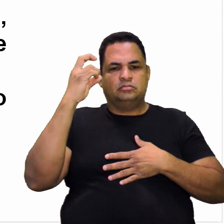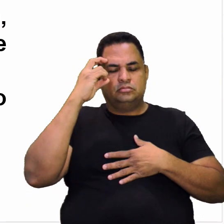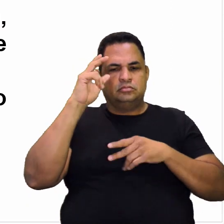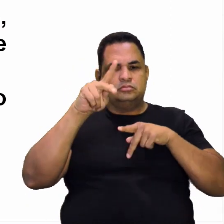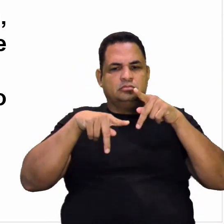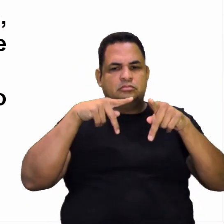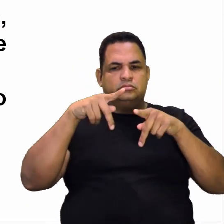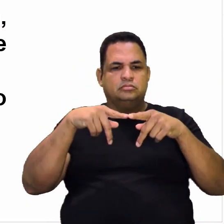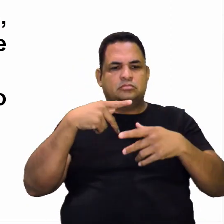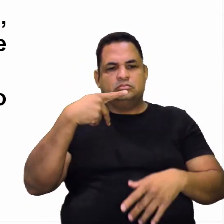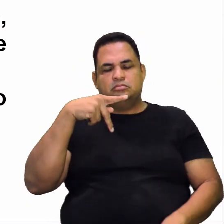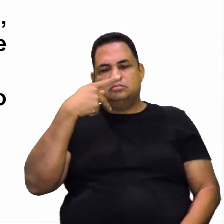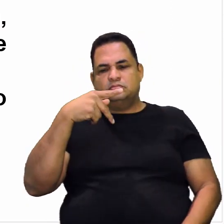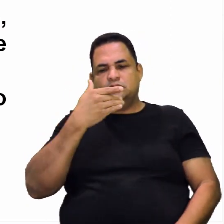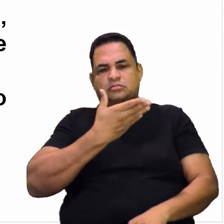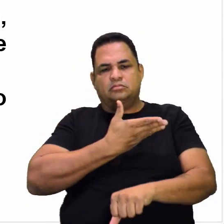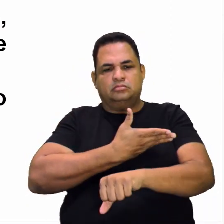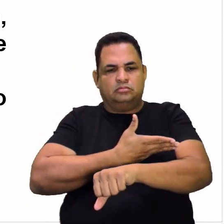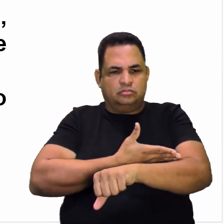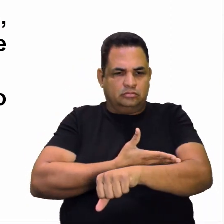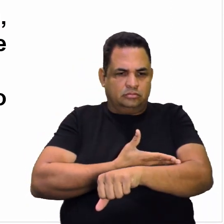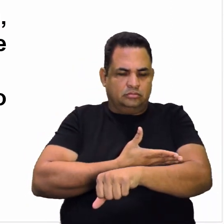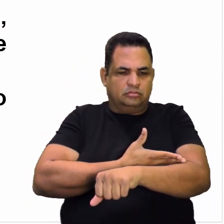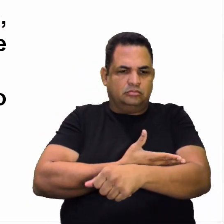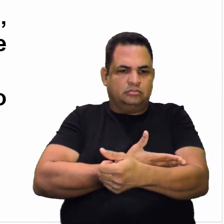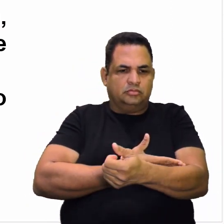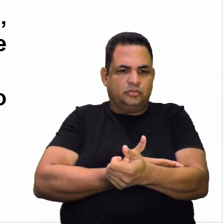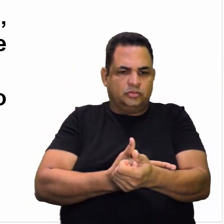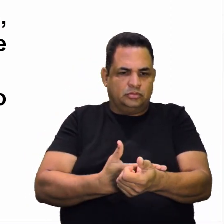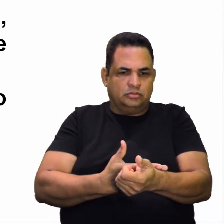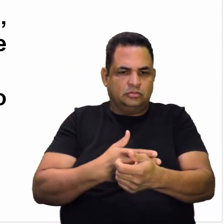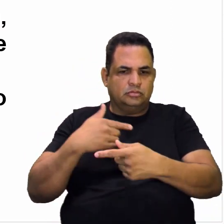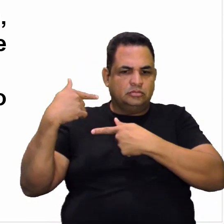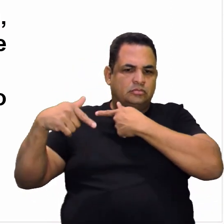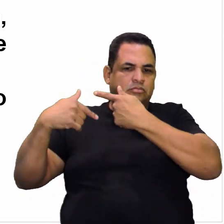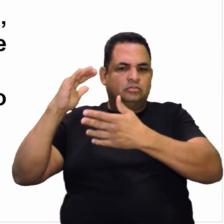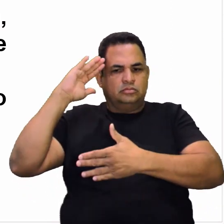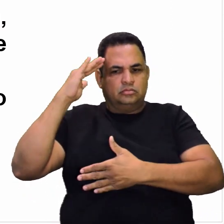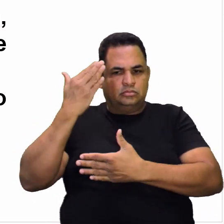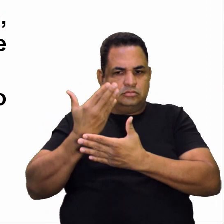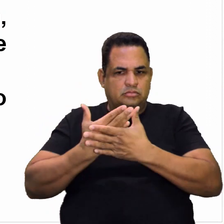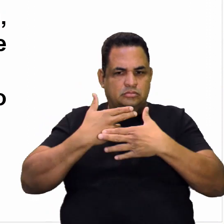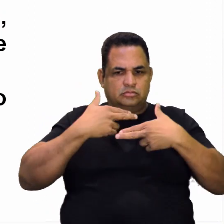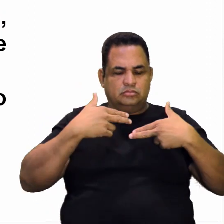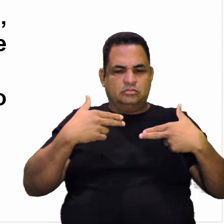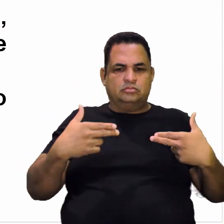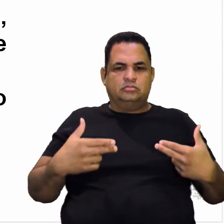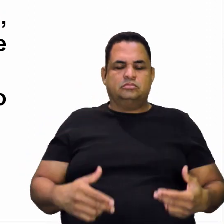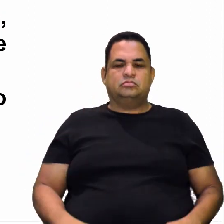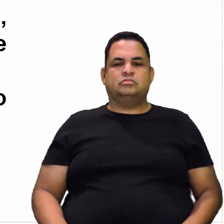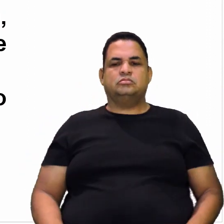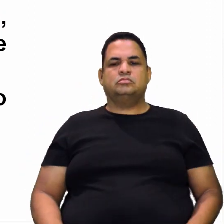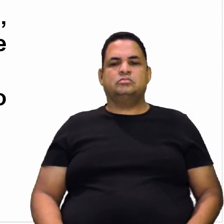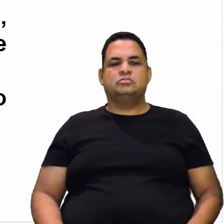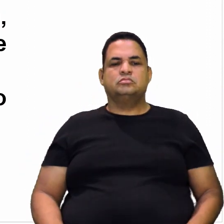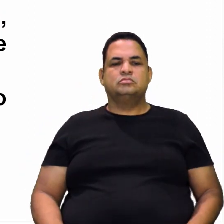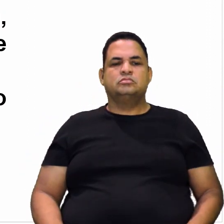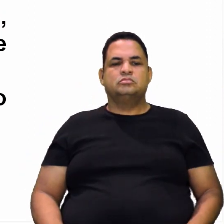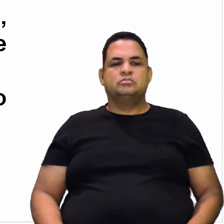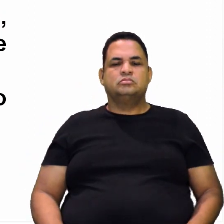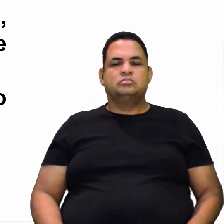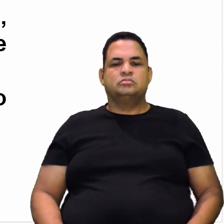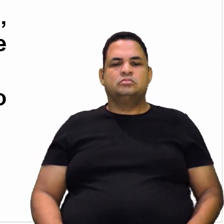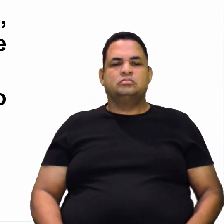popular no que diz respeito aos hábitos, tradições e crenças.